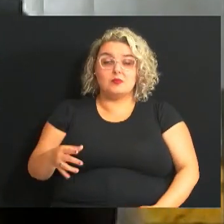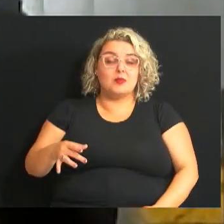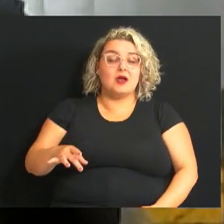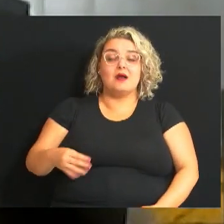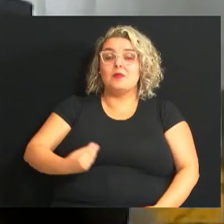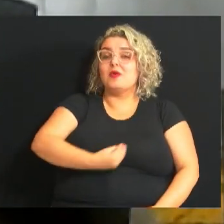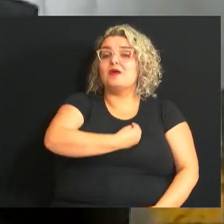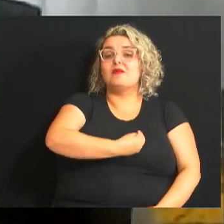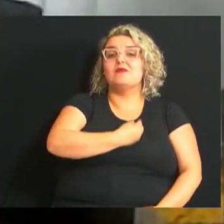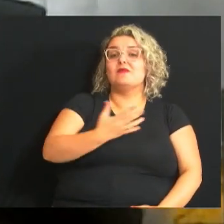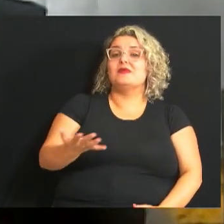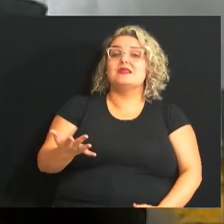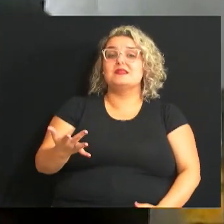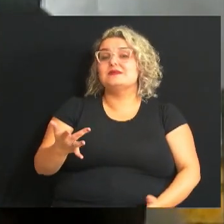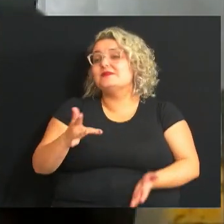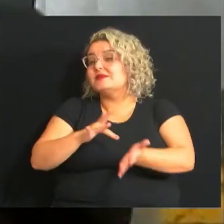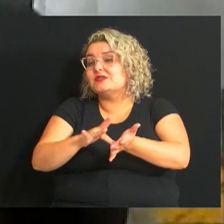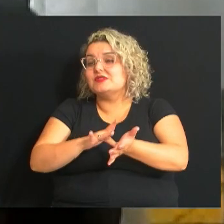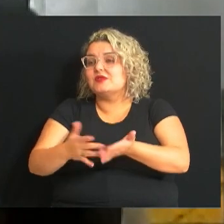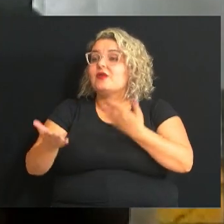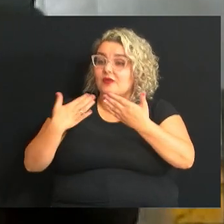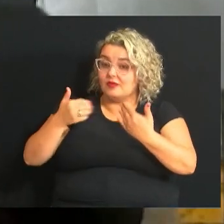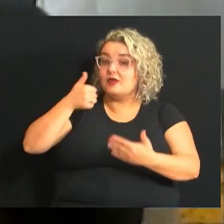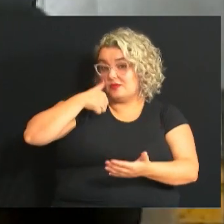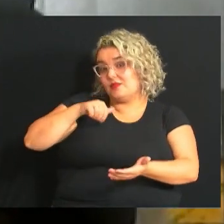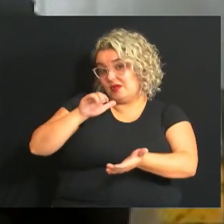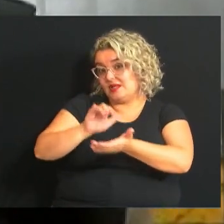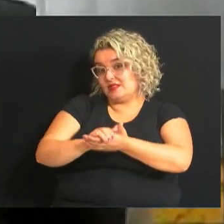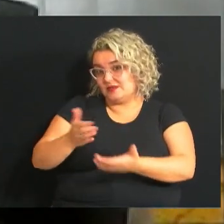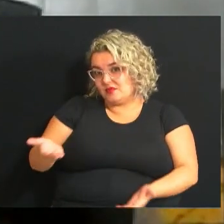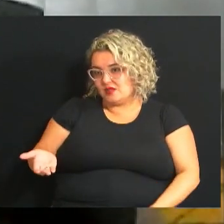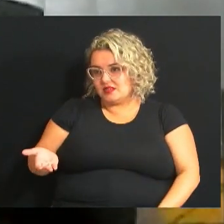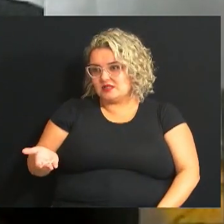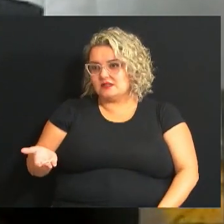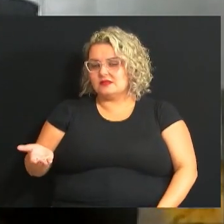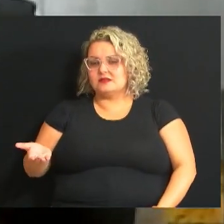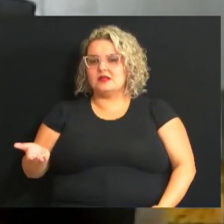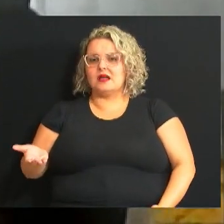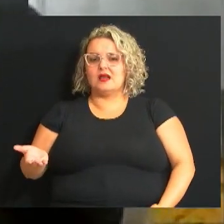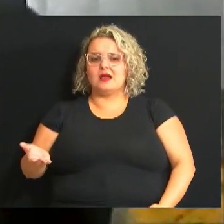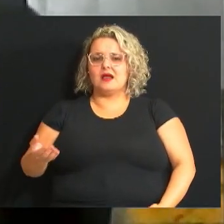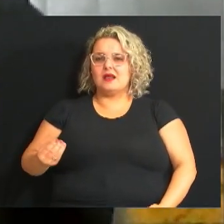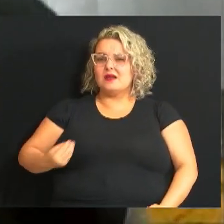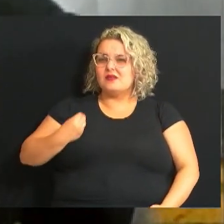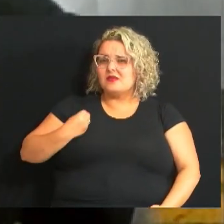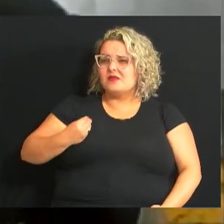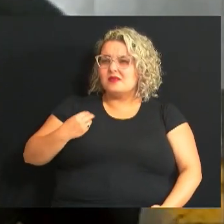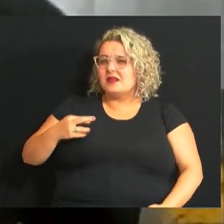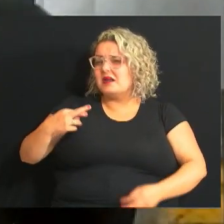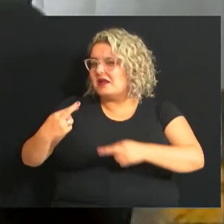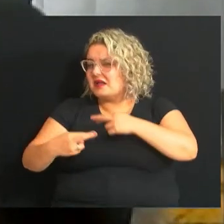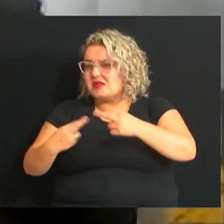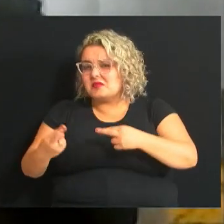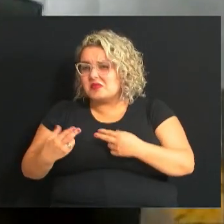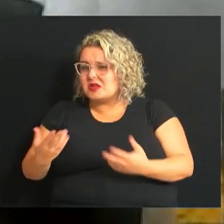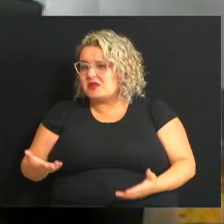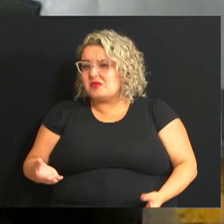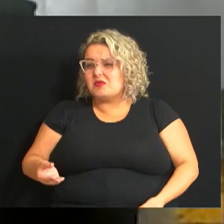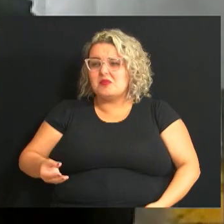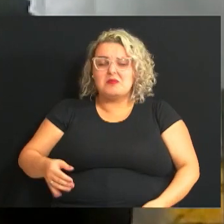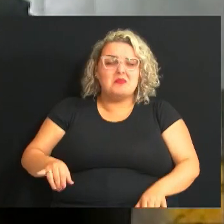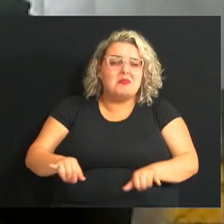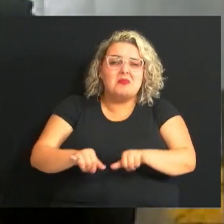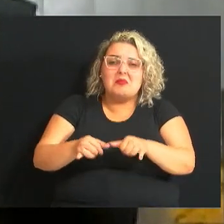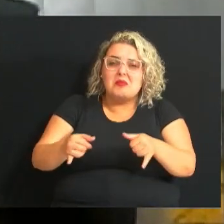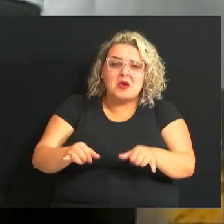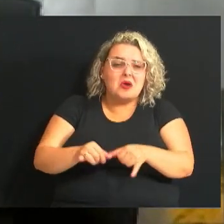com a minha esposa sobre isso, né? Muitas pessoas vivem relacionamentos rasos, vivem uma carreira rasa, uma carreira